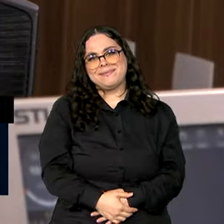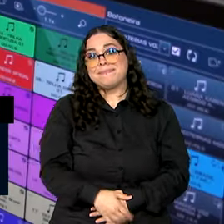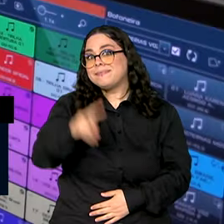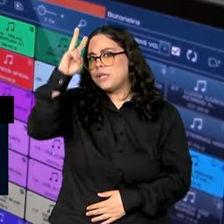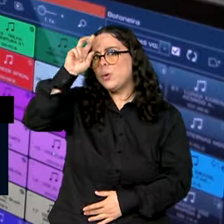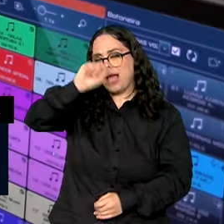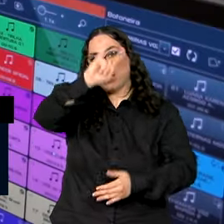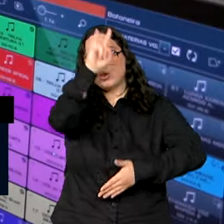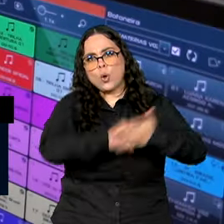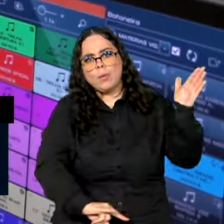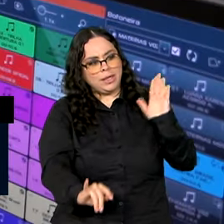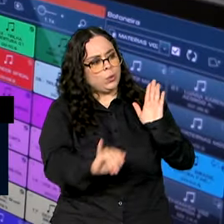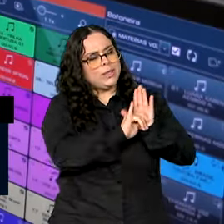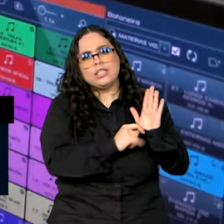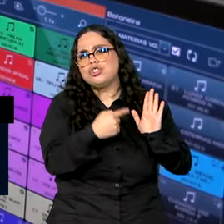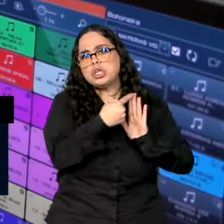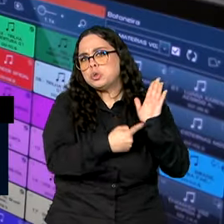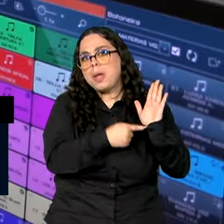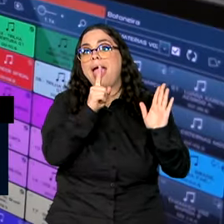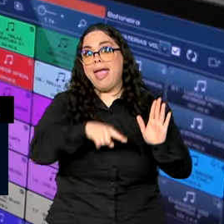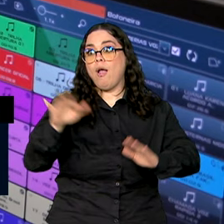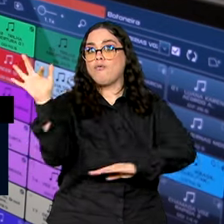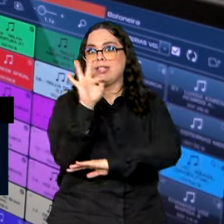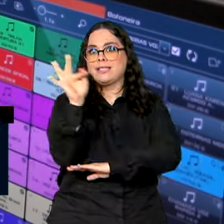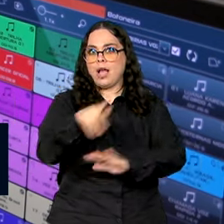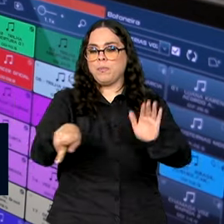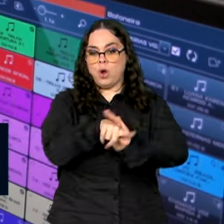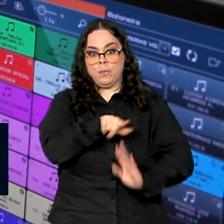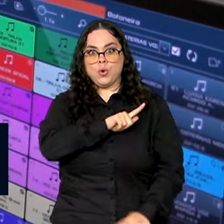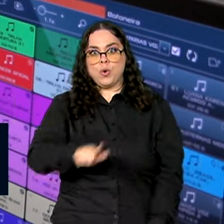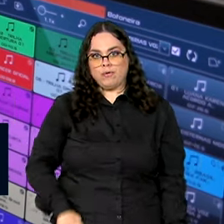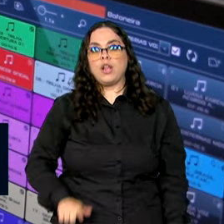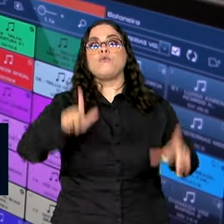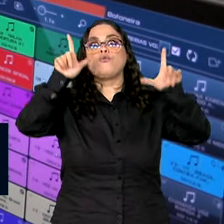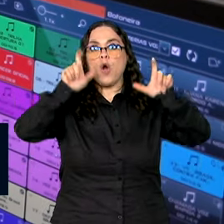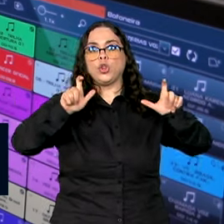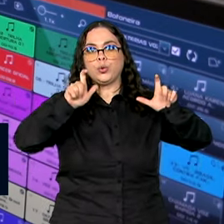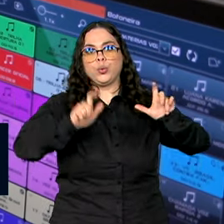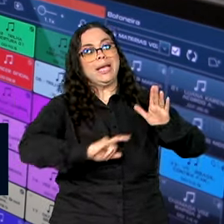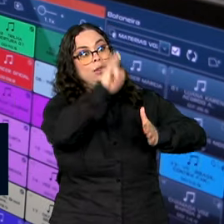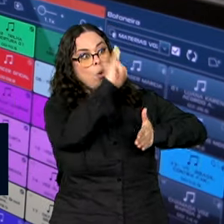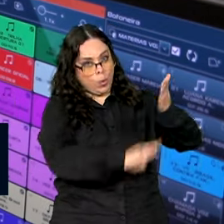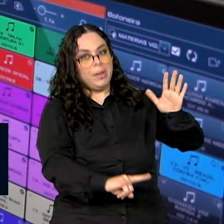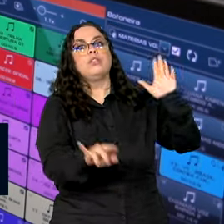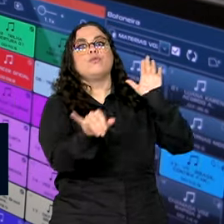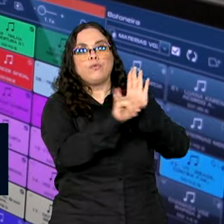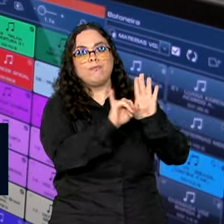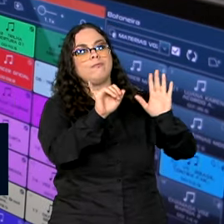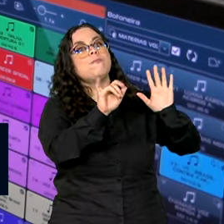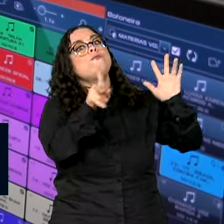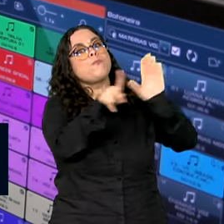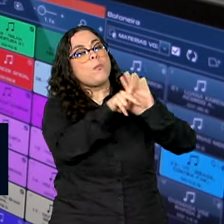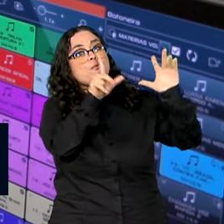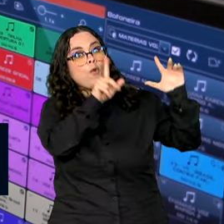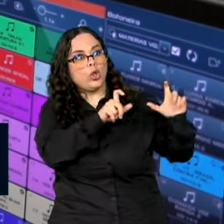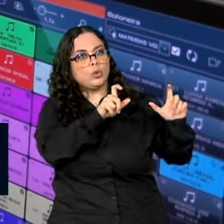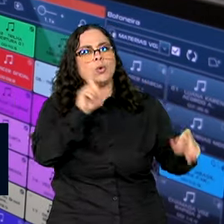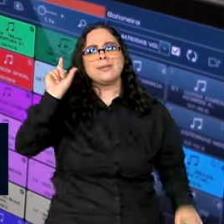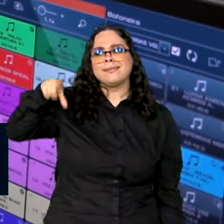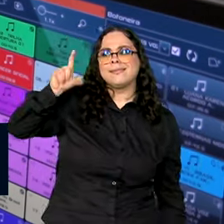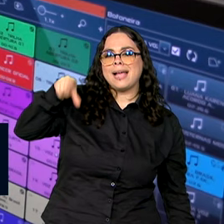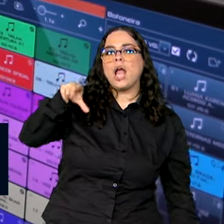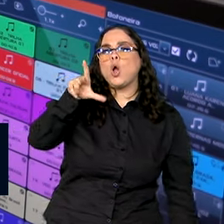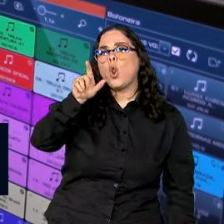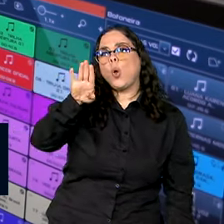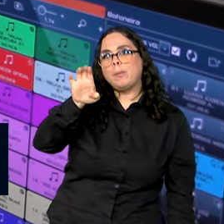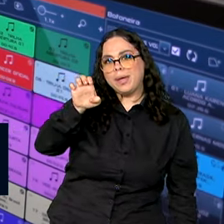documento de identificação deve ser um documento oficial de identifica documento oficial com foto isso é essencial a carteirinha do clube não vale não vale